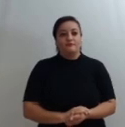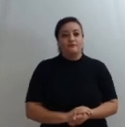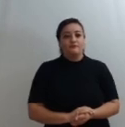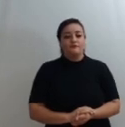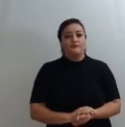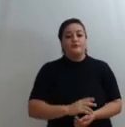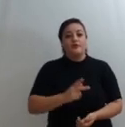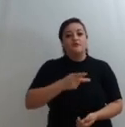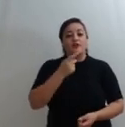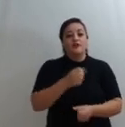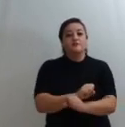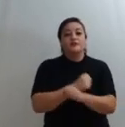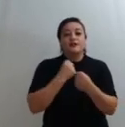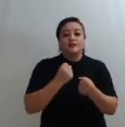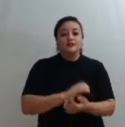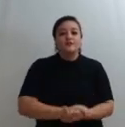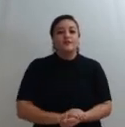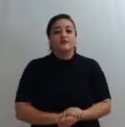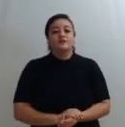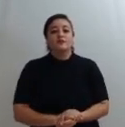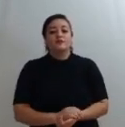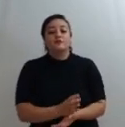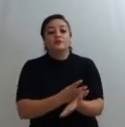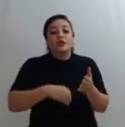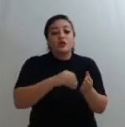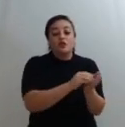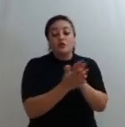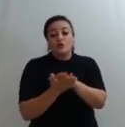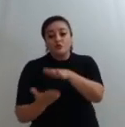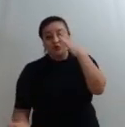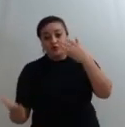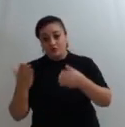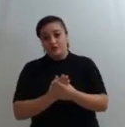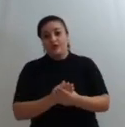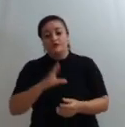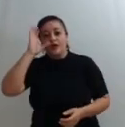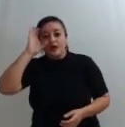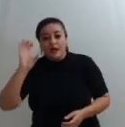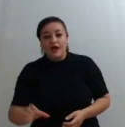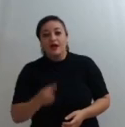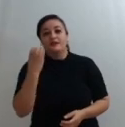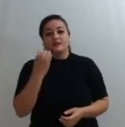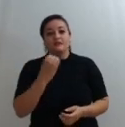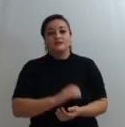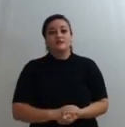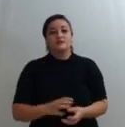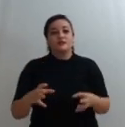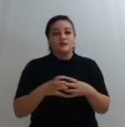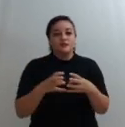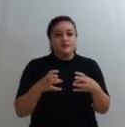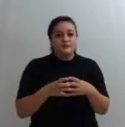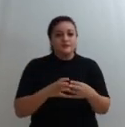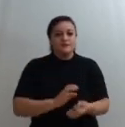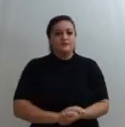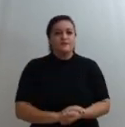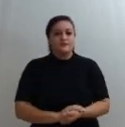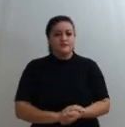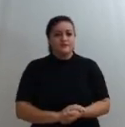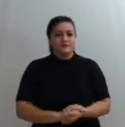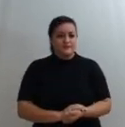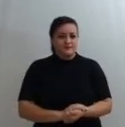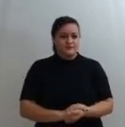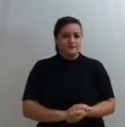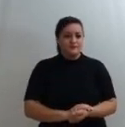defesa, pelo que consta nos autos, a decisão foi da magistrada, da desembargadora, foi sim